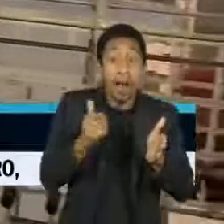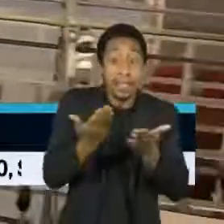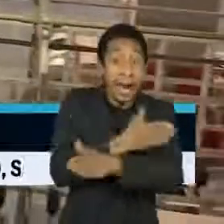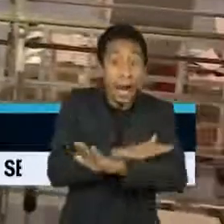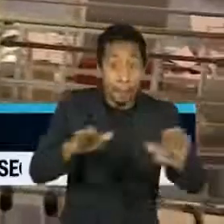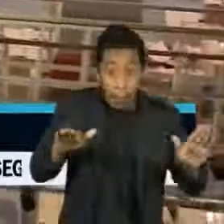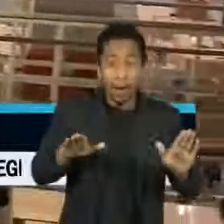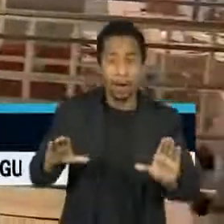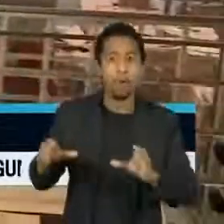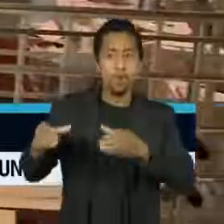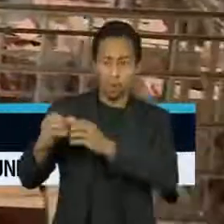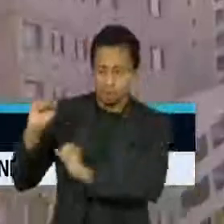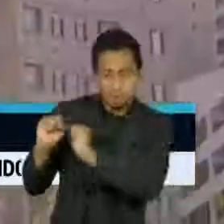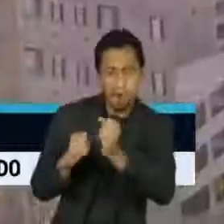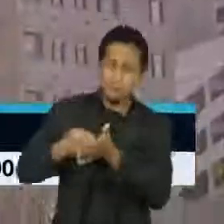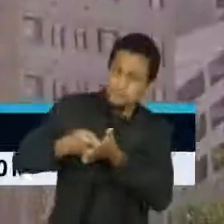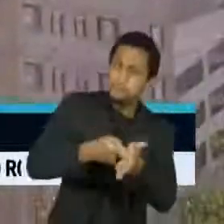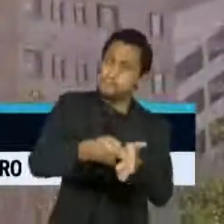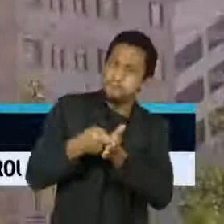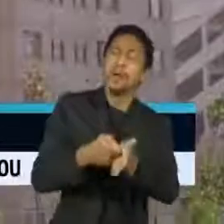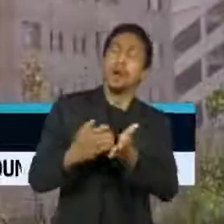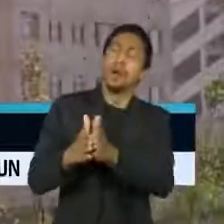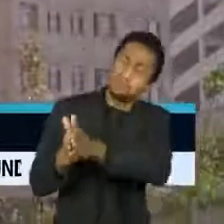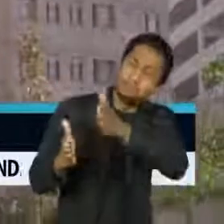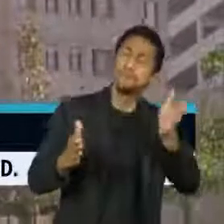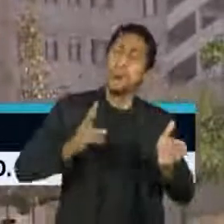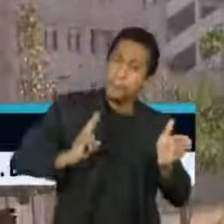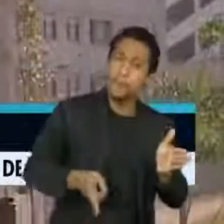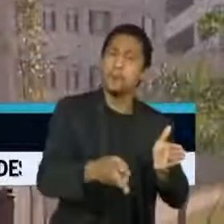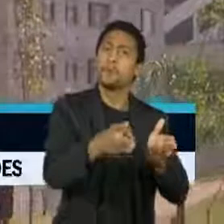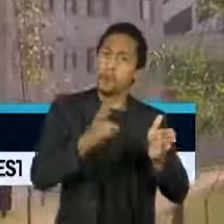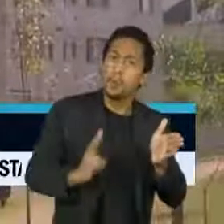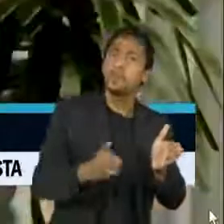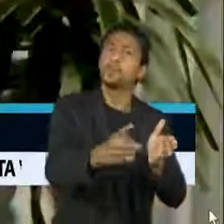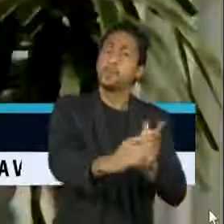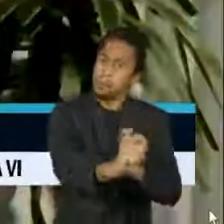pressão do próprio mercado fomentado pela persistência.